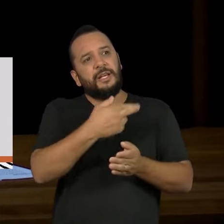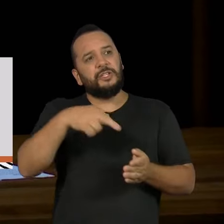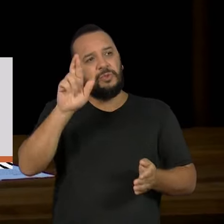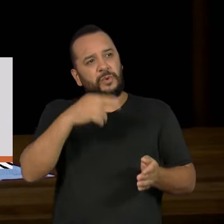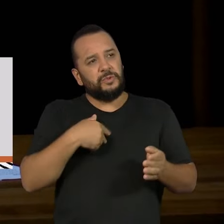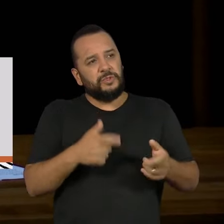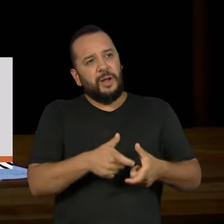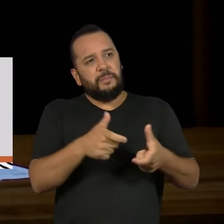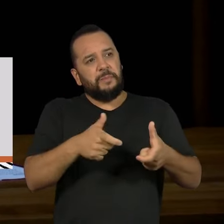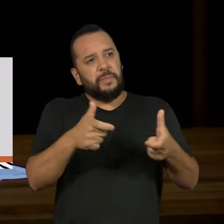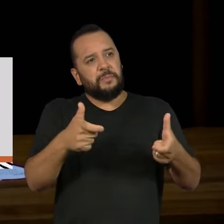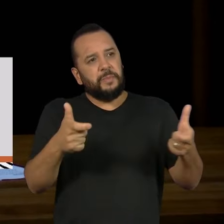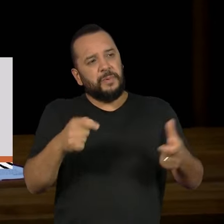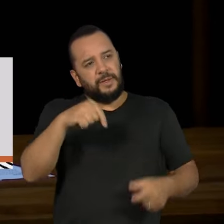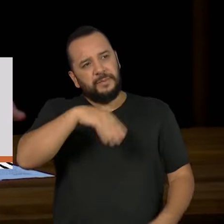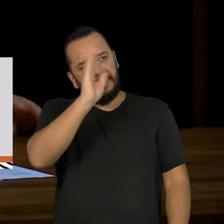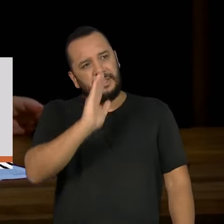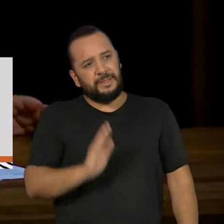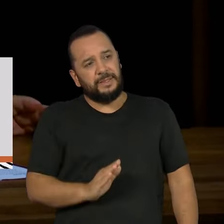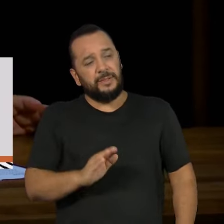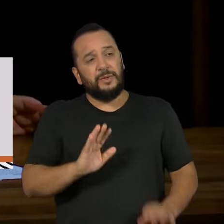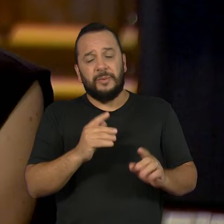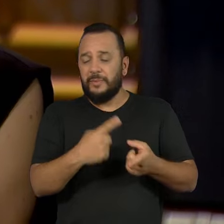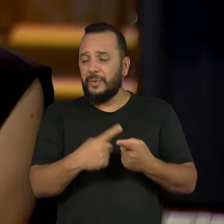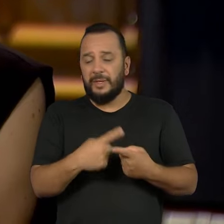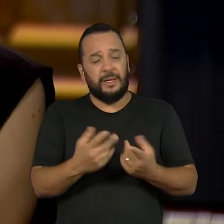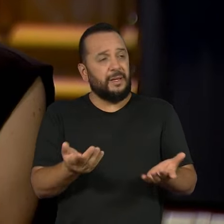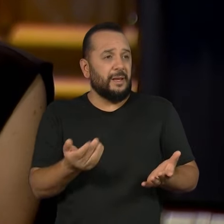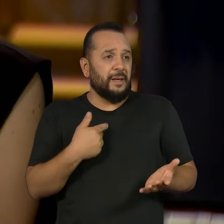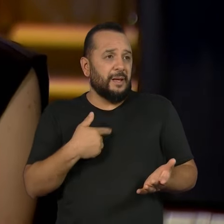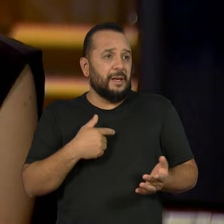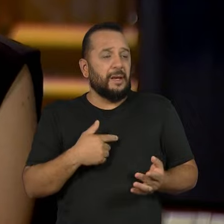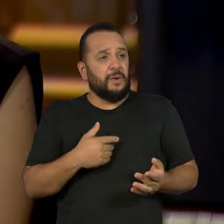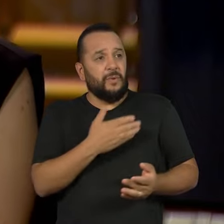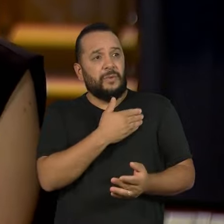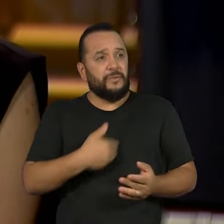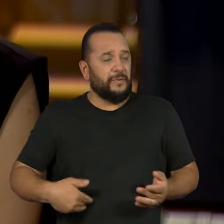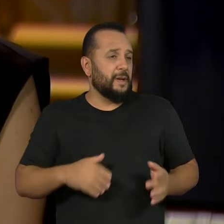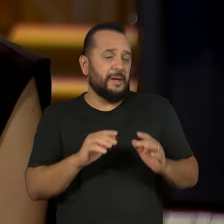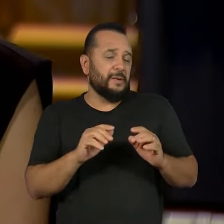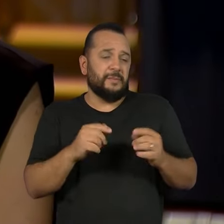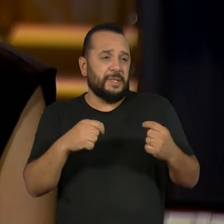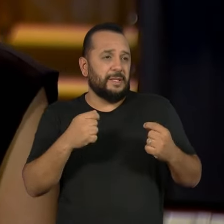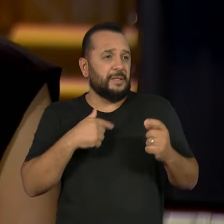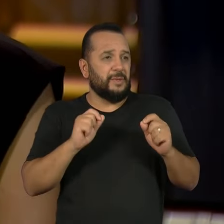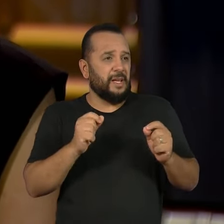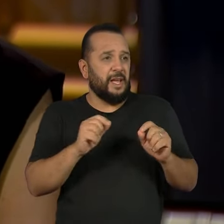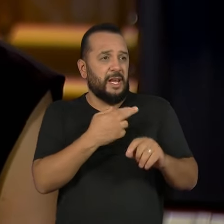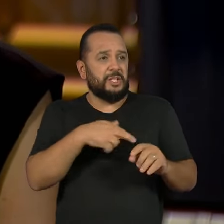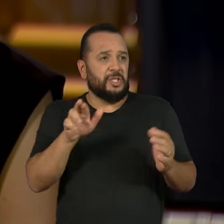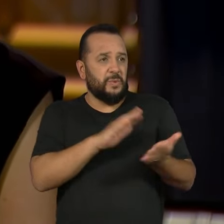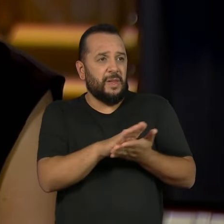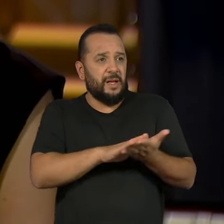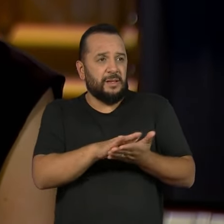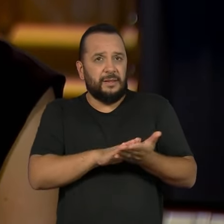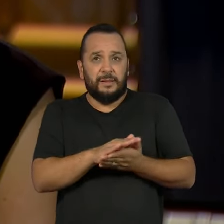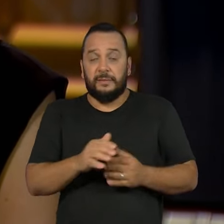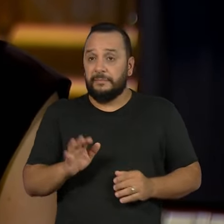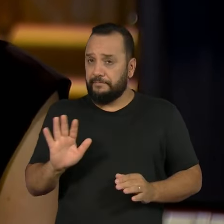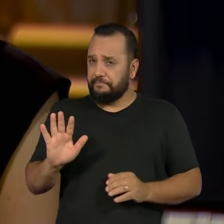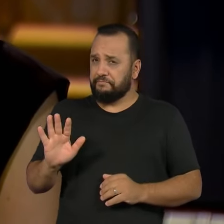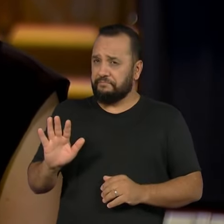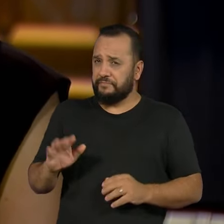no Brasil num estado que deveria ser Laico sim então religião e política no Brasil nunca estiveram separadas acho que